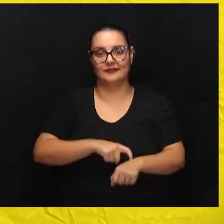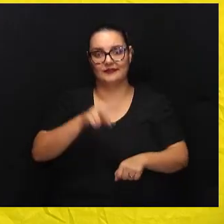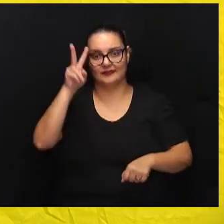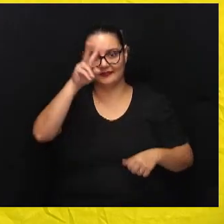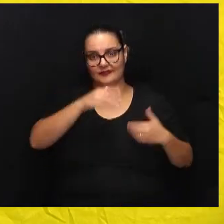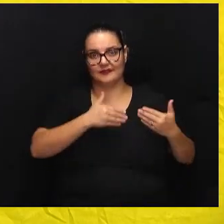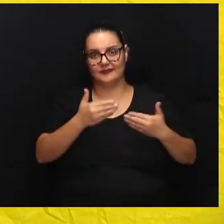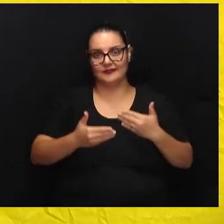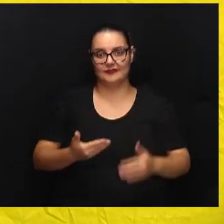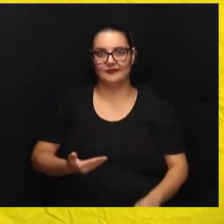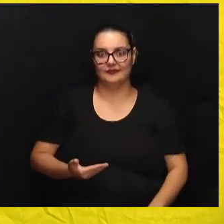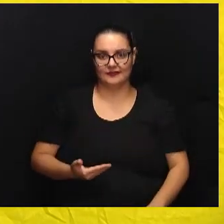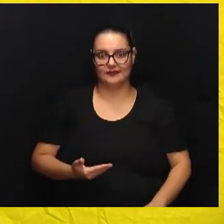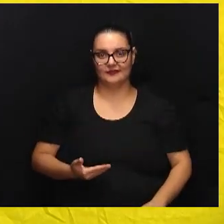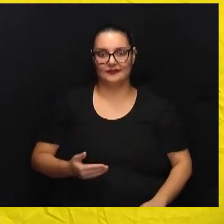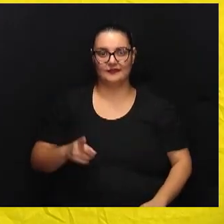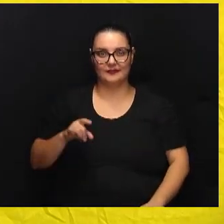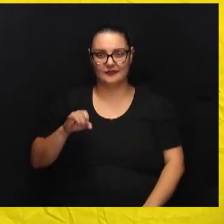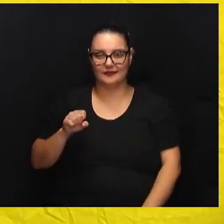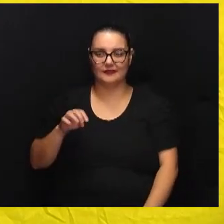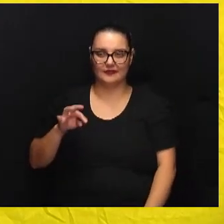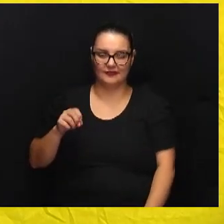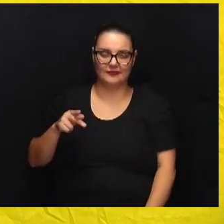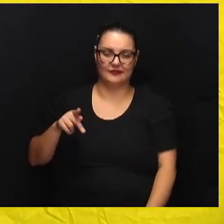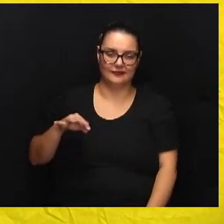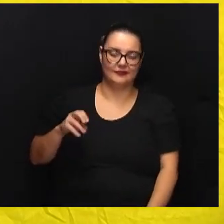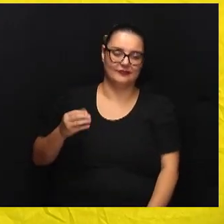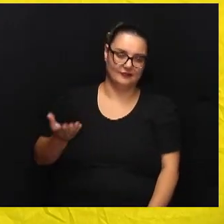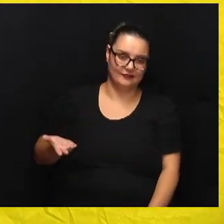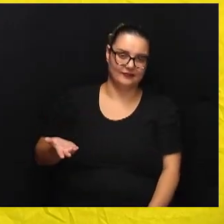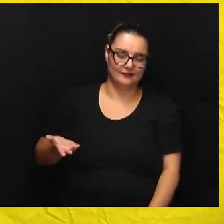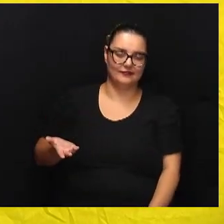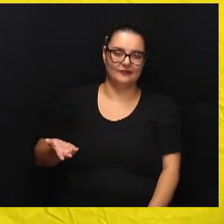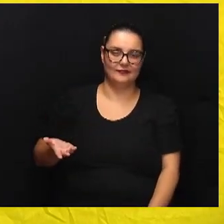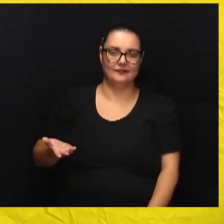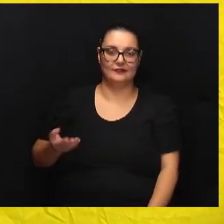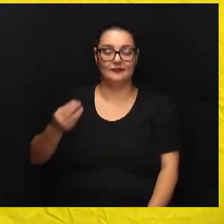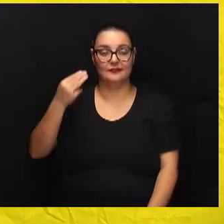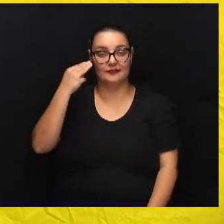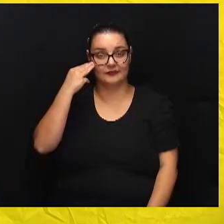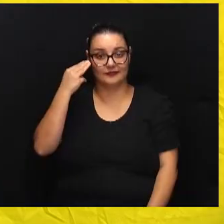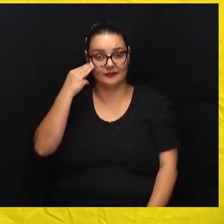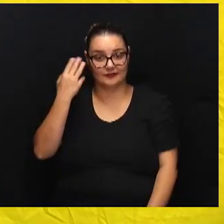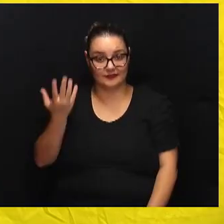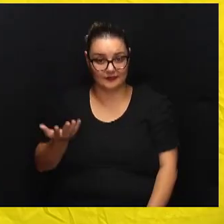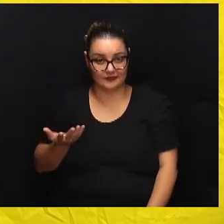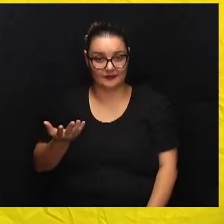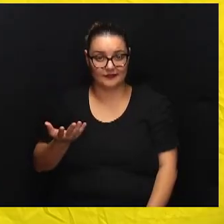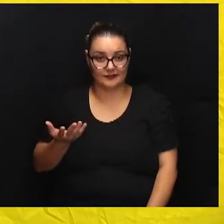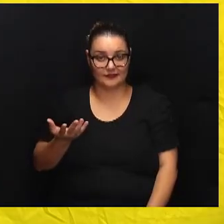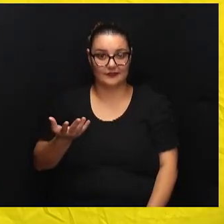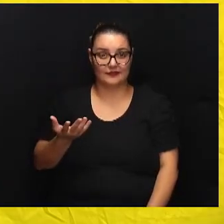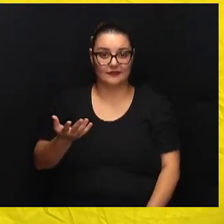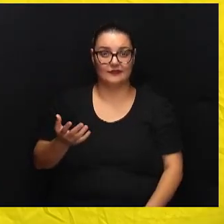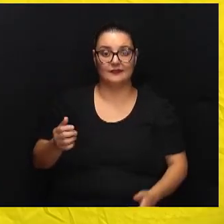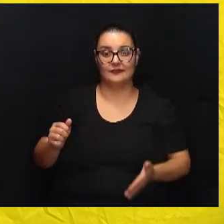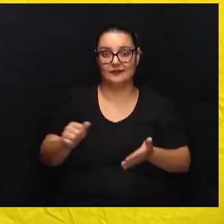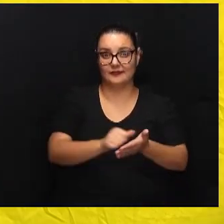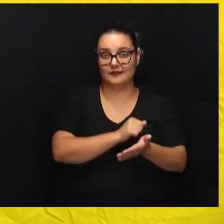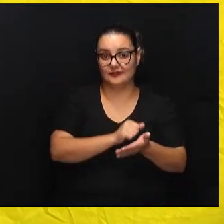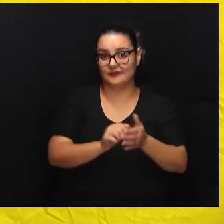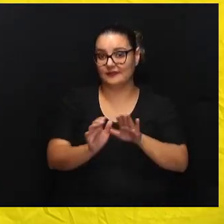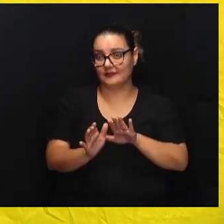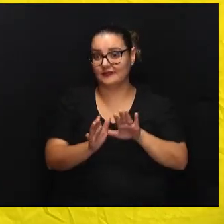num período histórico assim, muito distópico, né? Onde a memória está